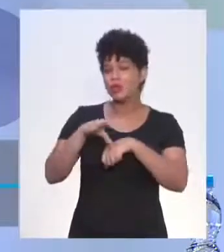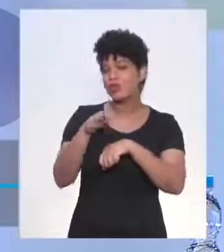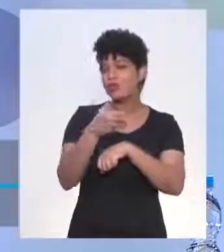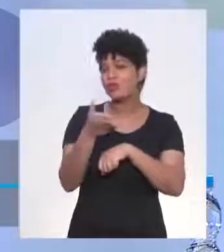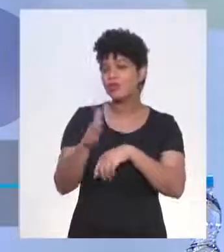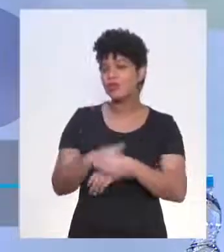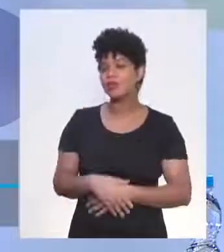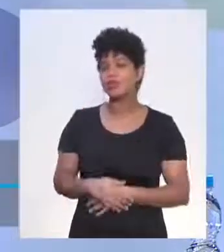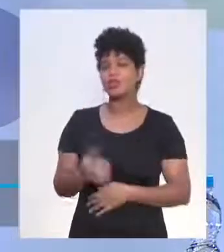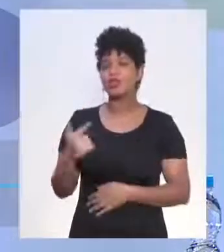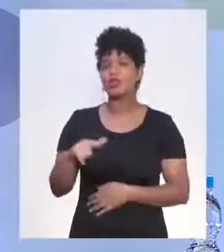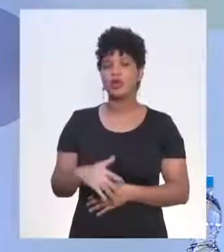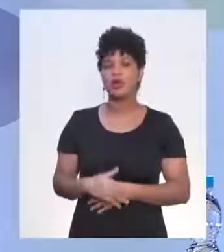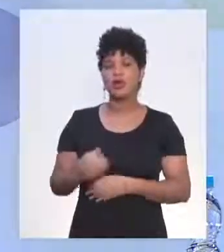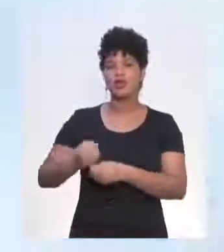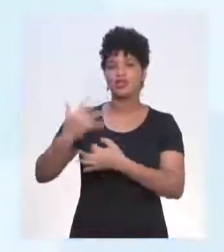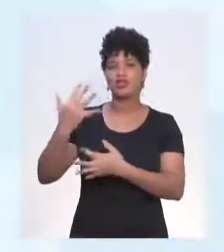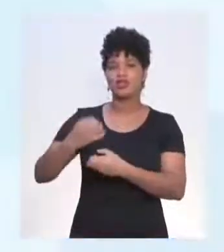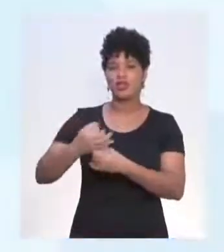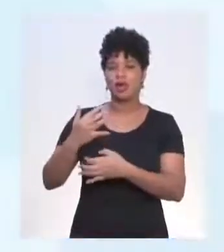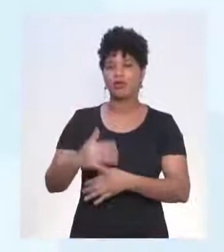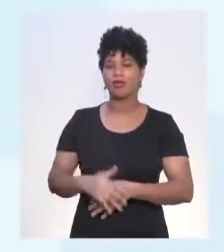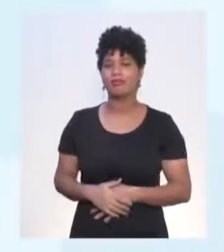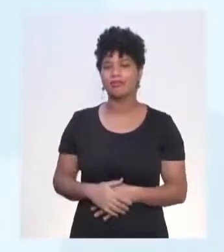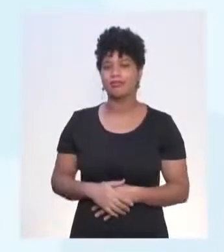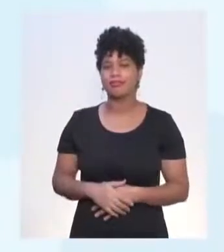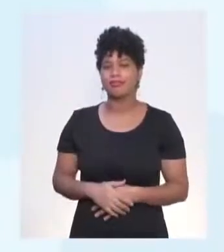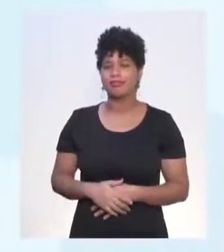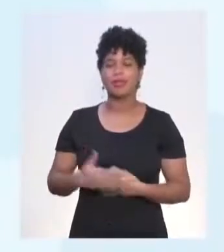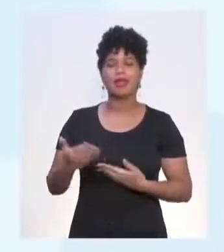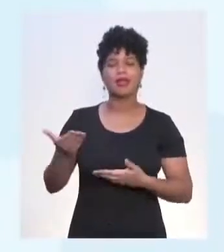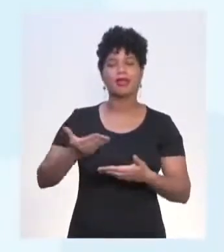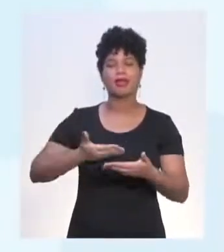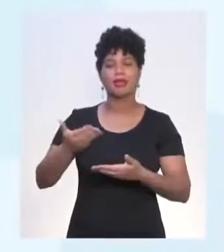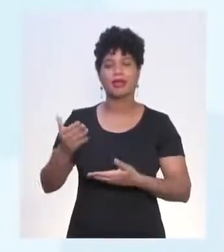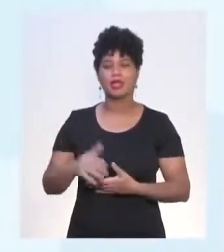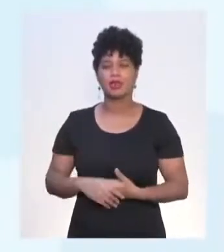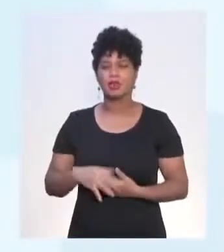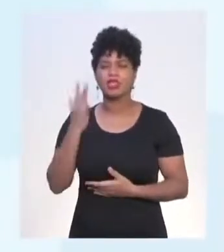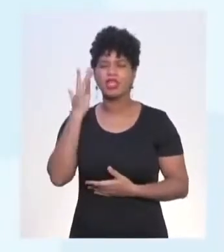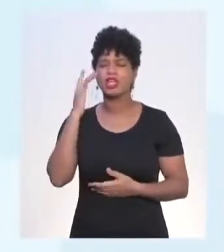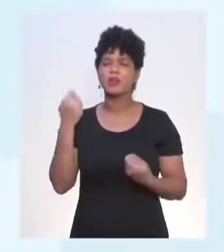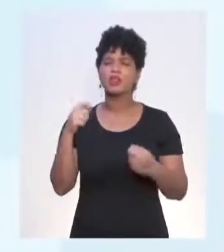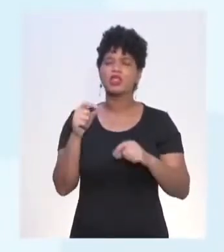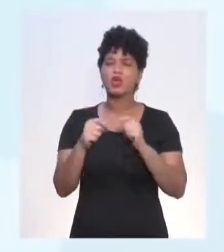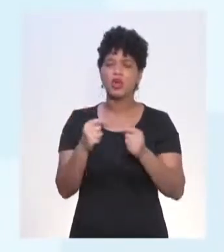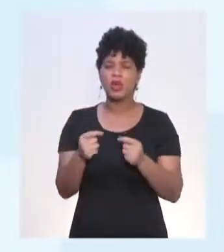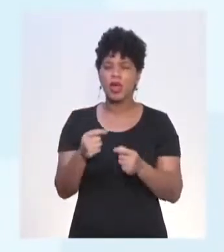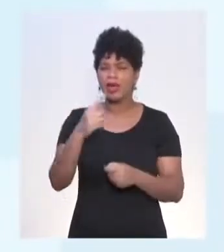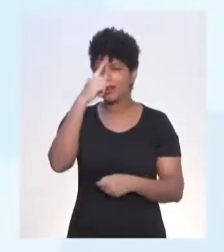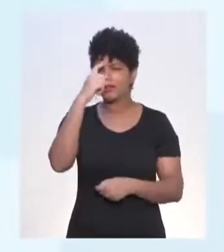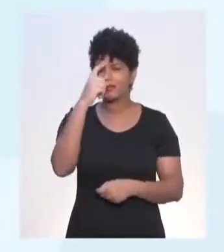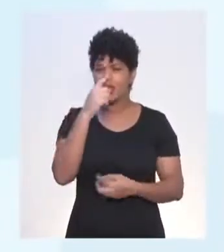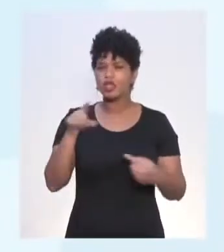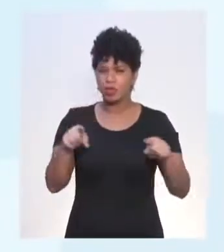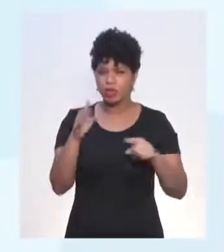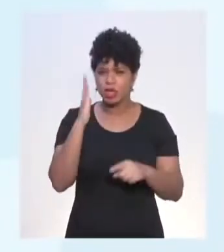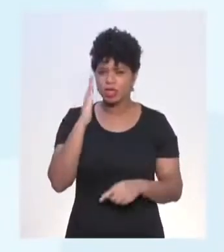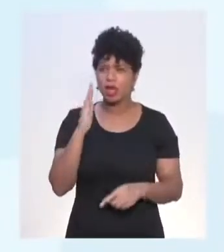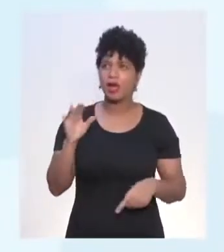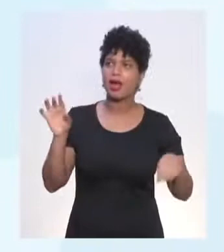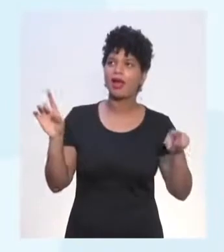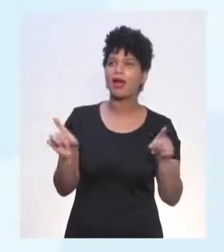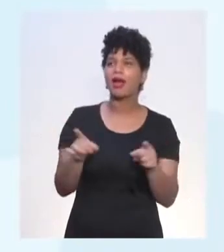mais uma interação pelo chat toma agora a gente tá trocando o assunto para que que serve uma trilha sonora você já ouviu uma